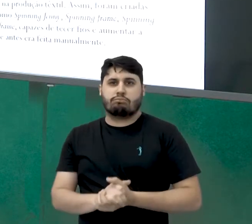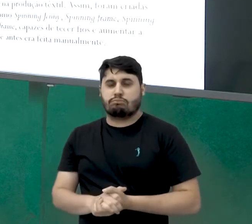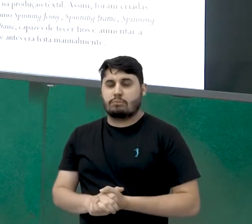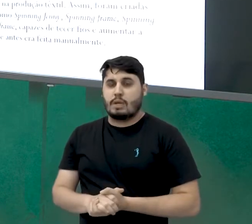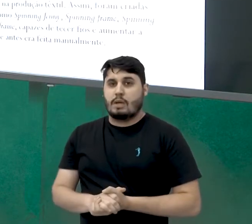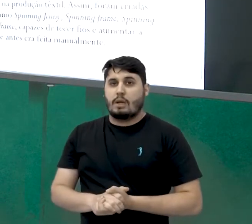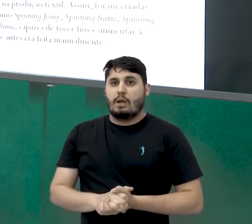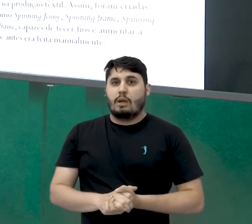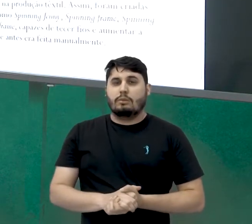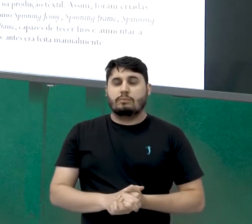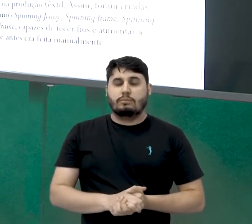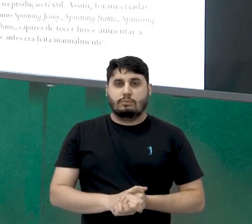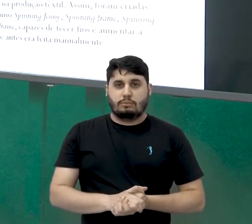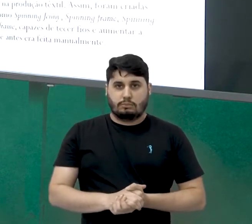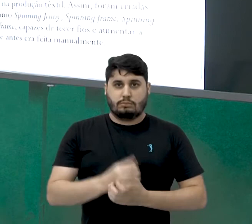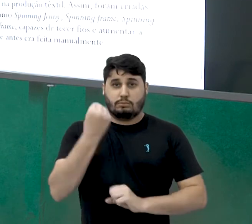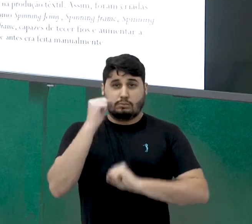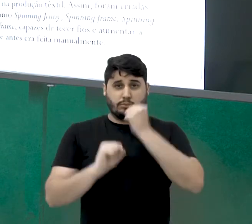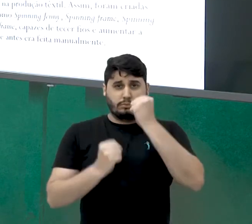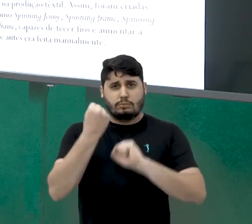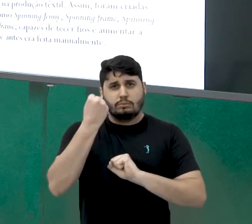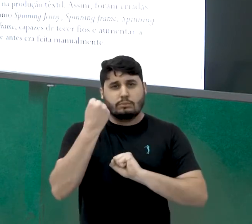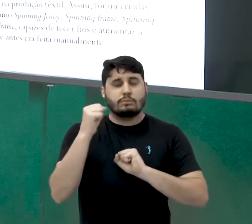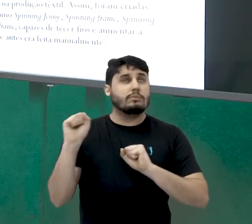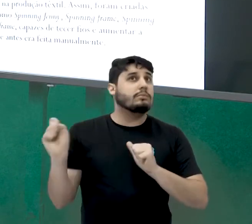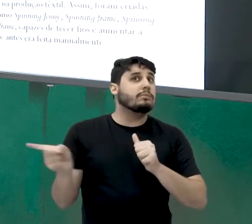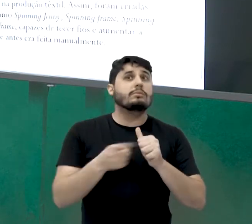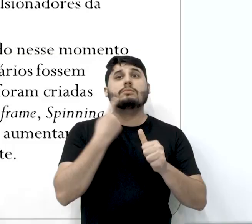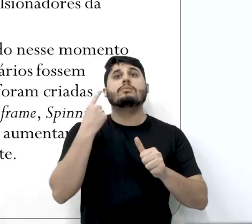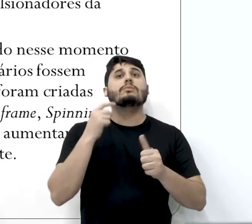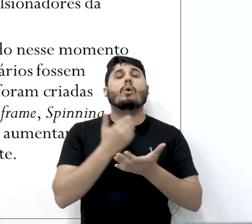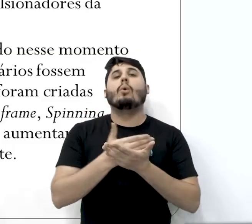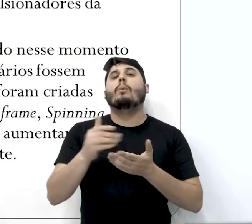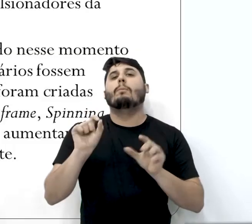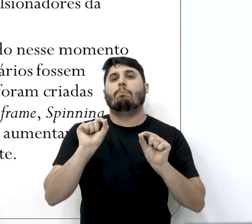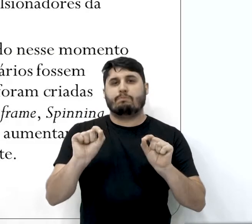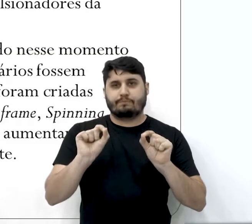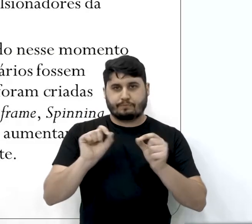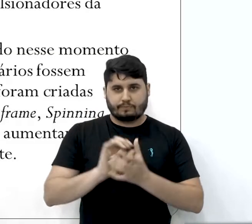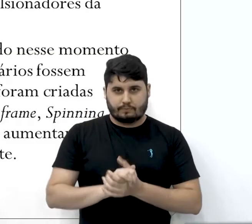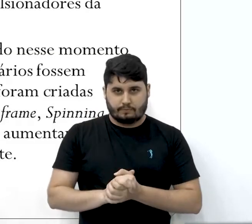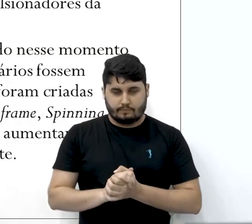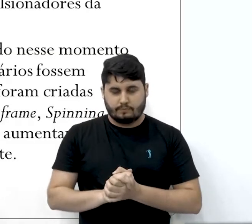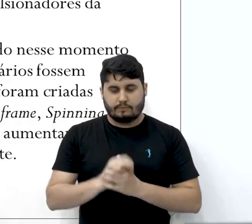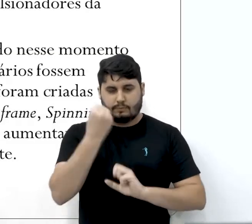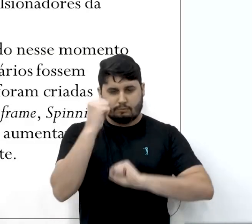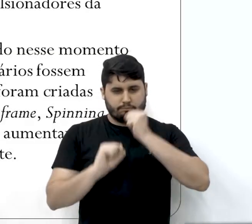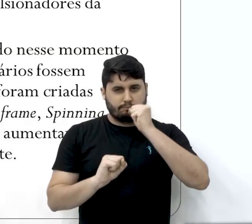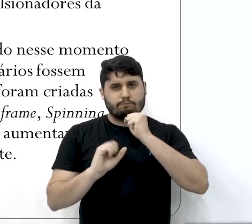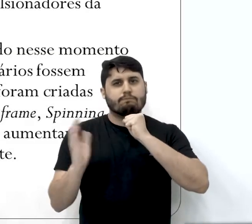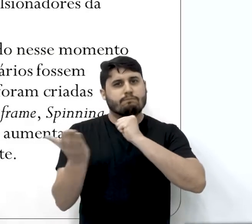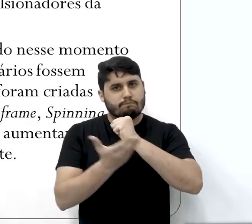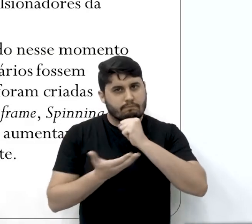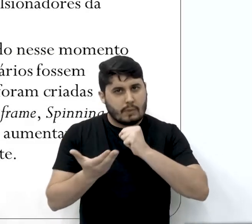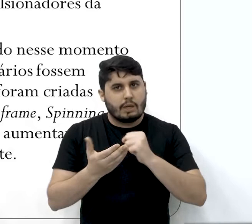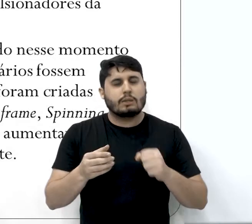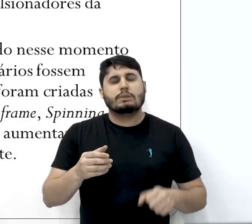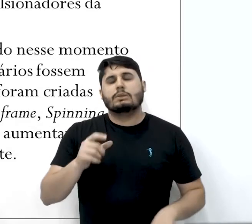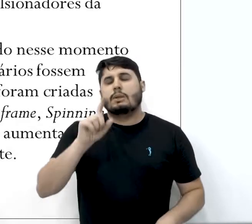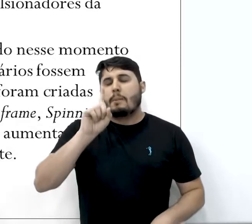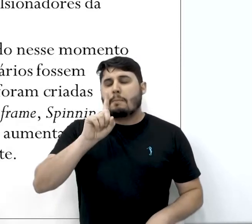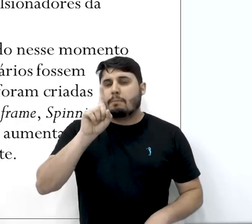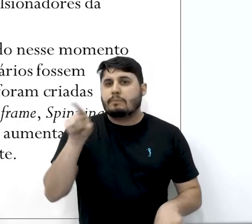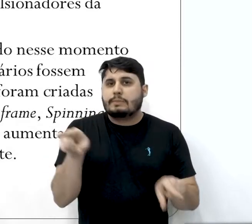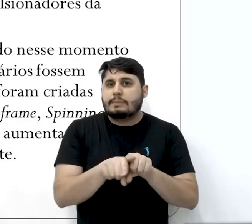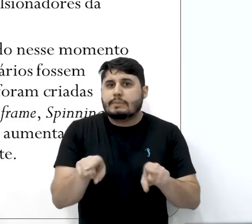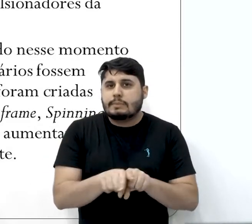As indústrias da primeira revolução industrial. Nós tínhamos a indústria de base, né? A indústria de bens de produção e a indústria de